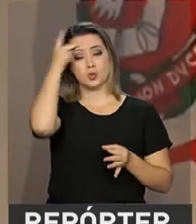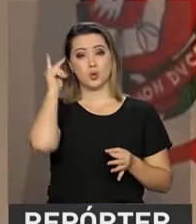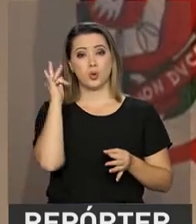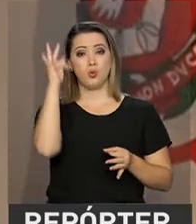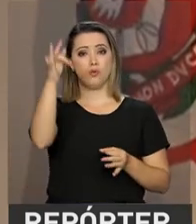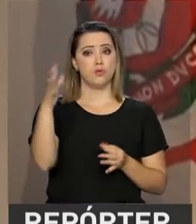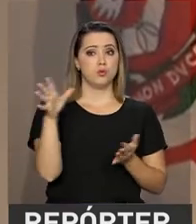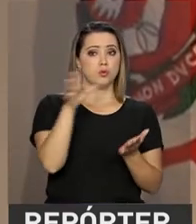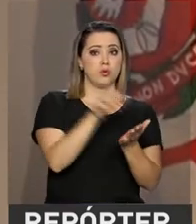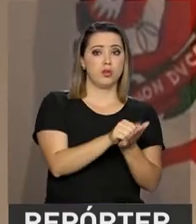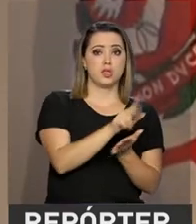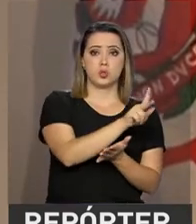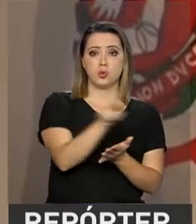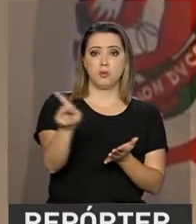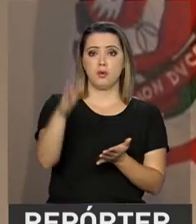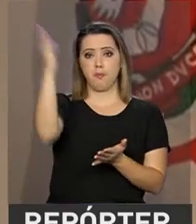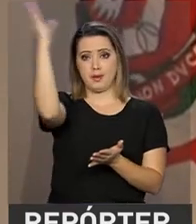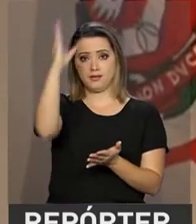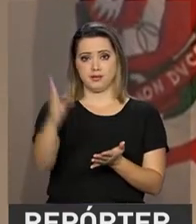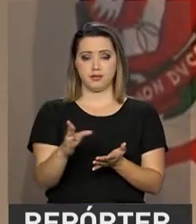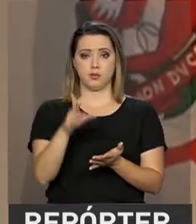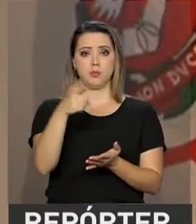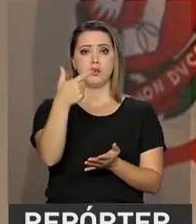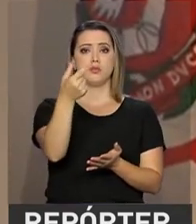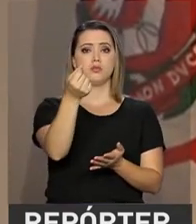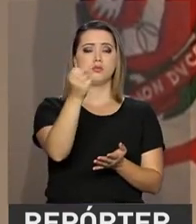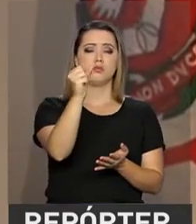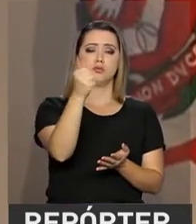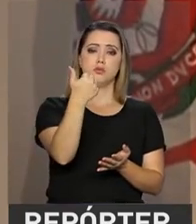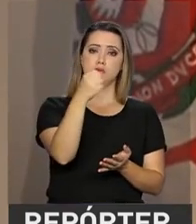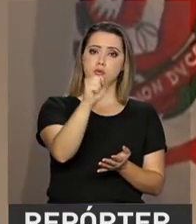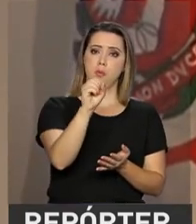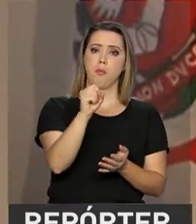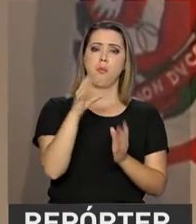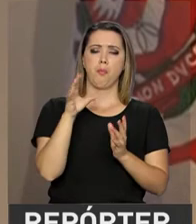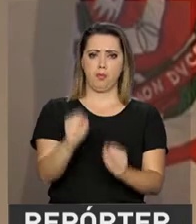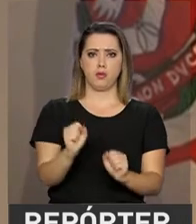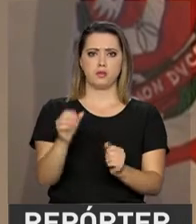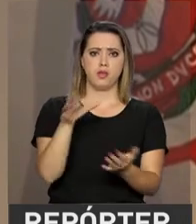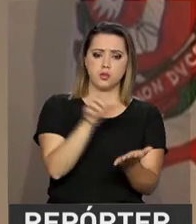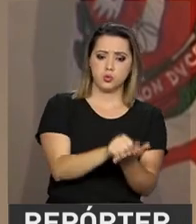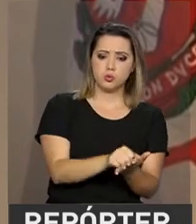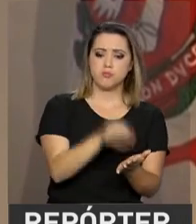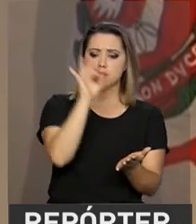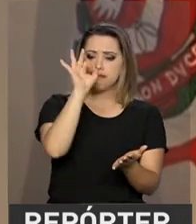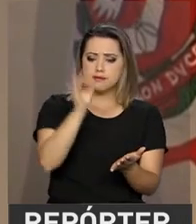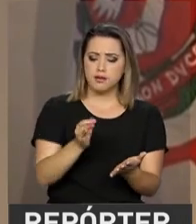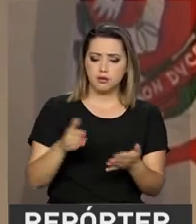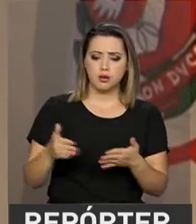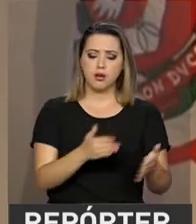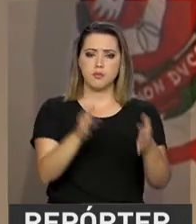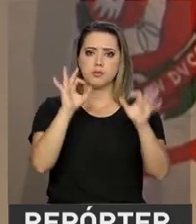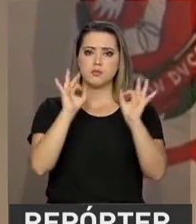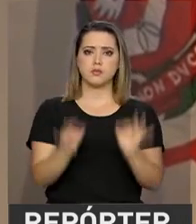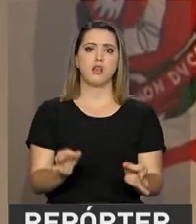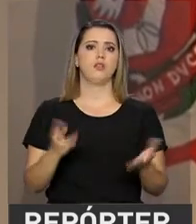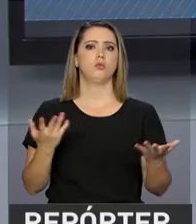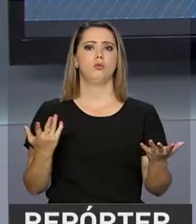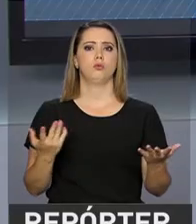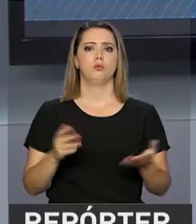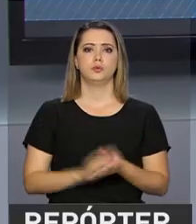chegar, governador, em 2018, possa apanhar a locomotiva e caminhar com toda a